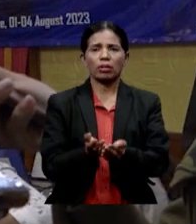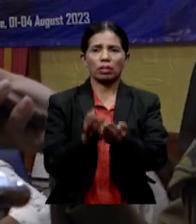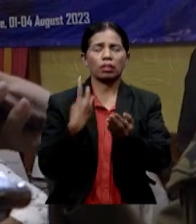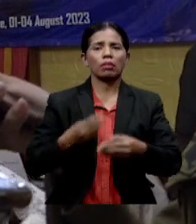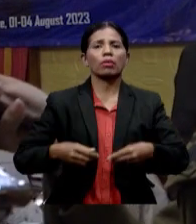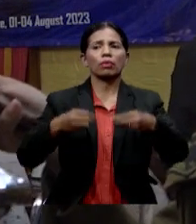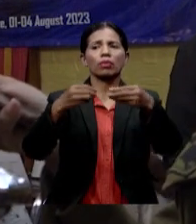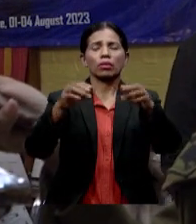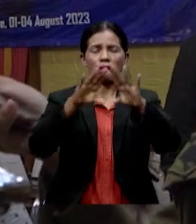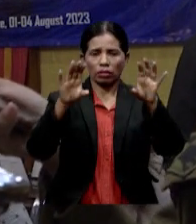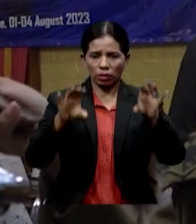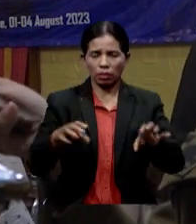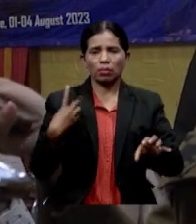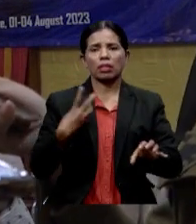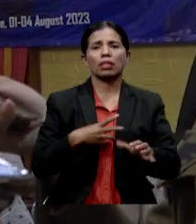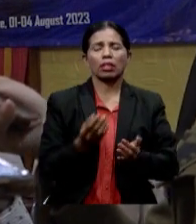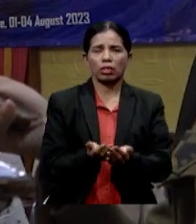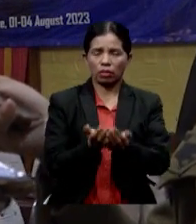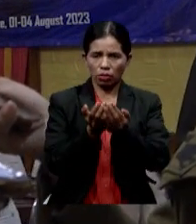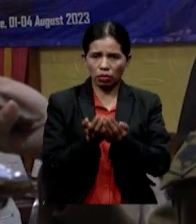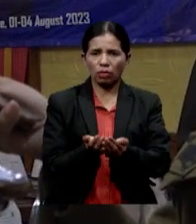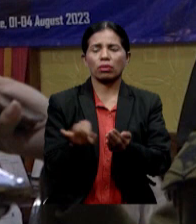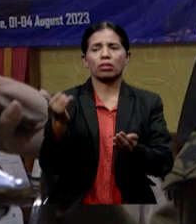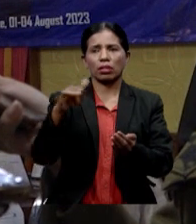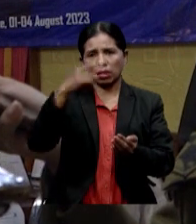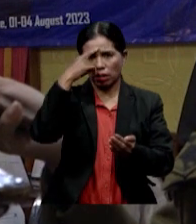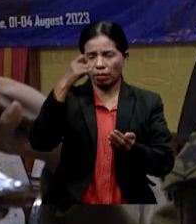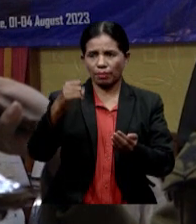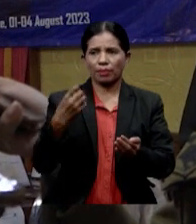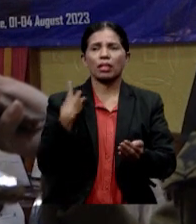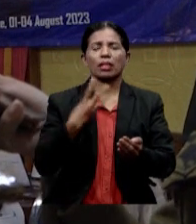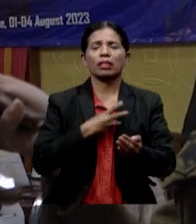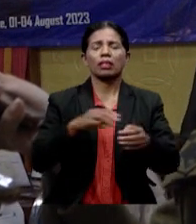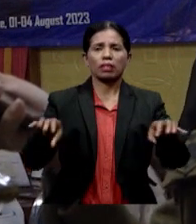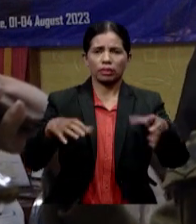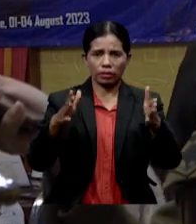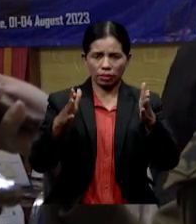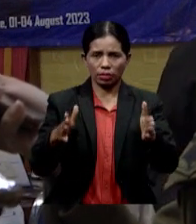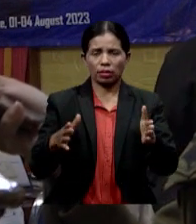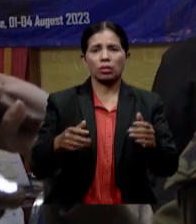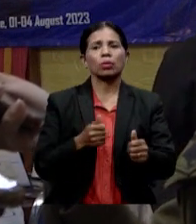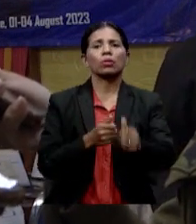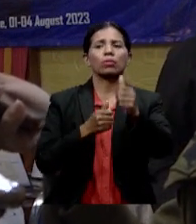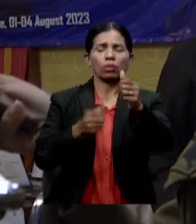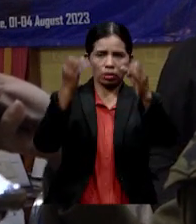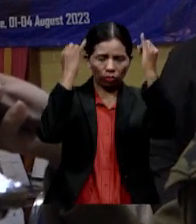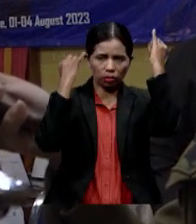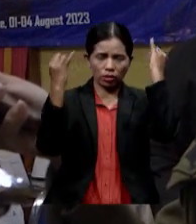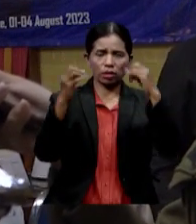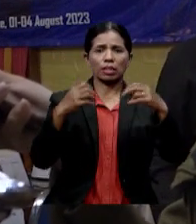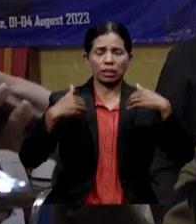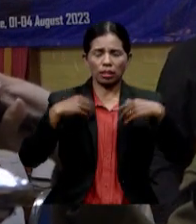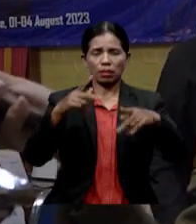certificação ba itne ro serne. Nemos tamba itne recursos humanos. Mas tuir informação, e Timor Oeste balo